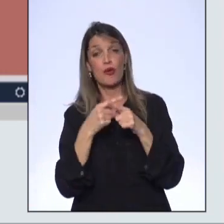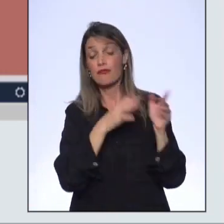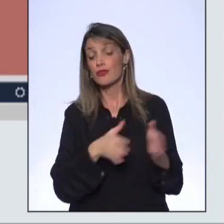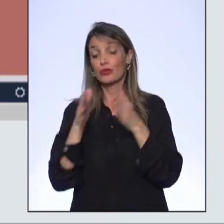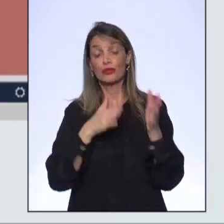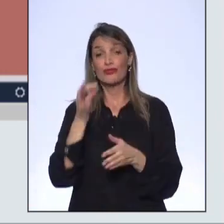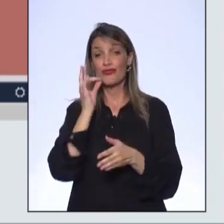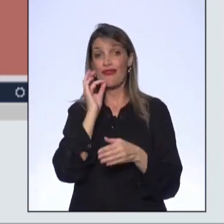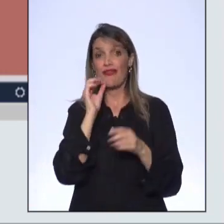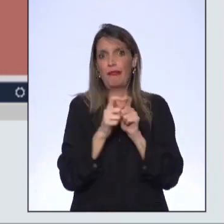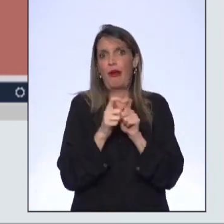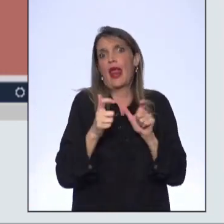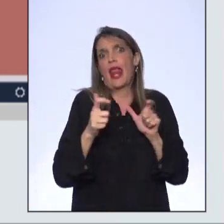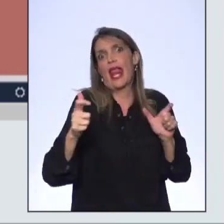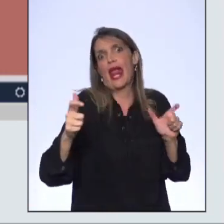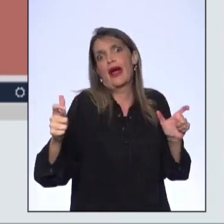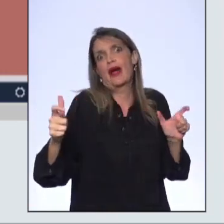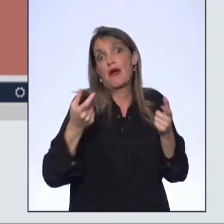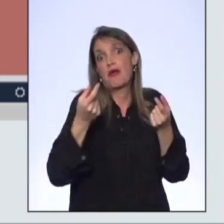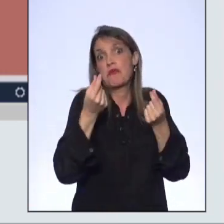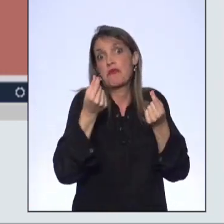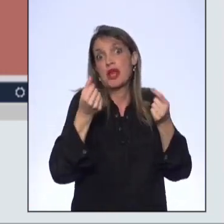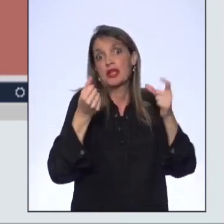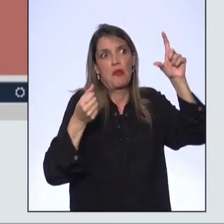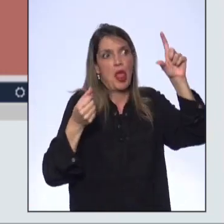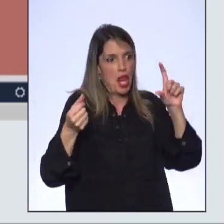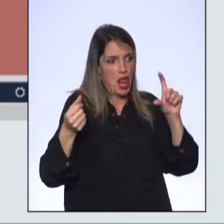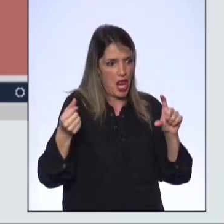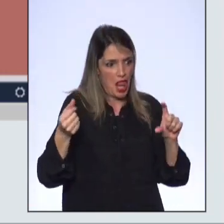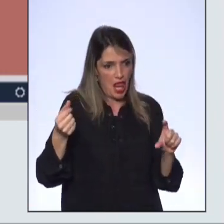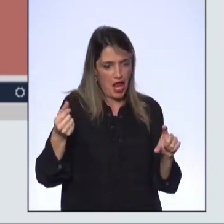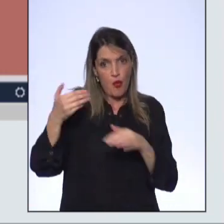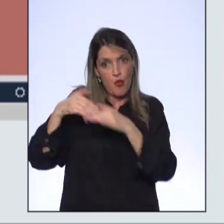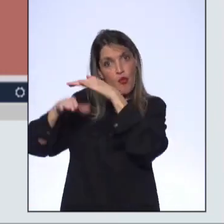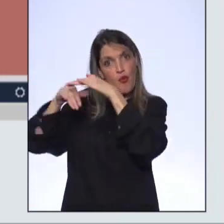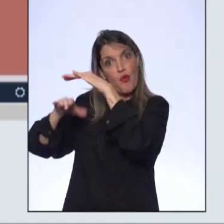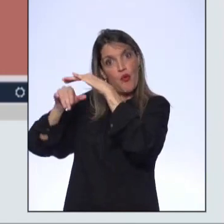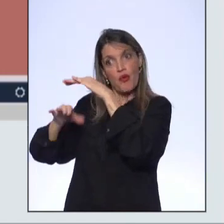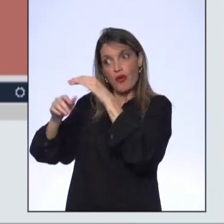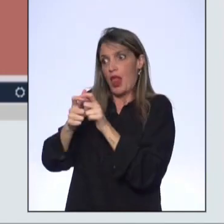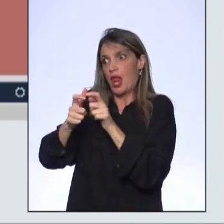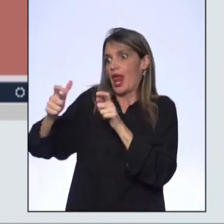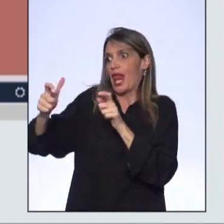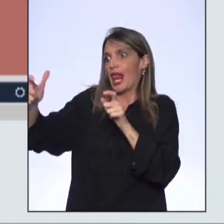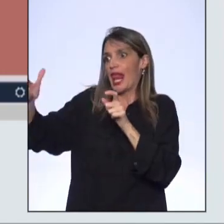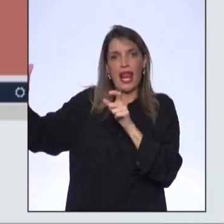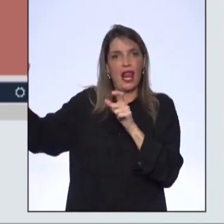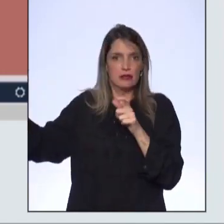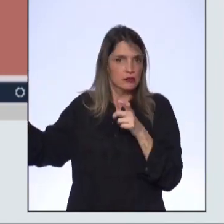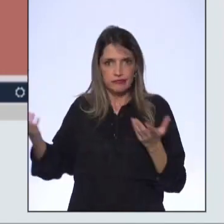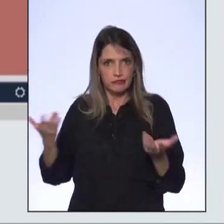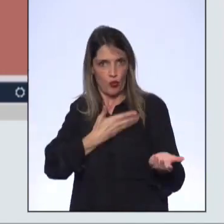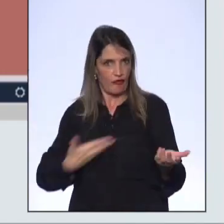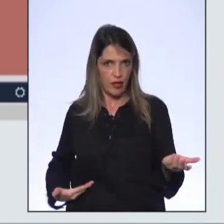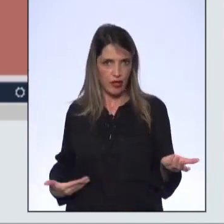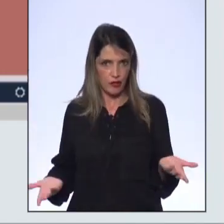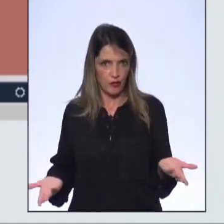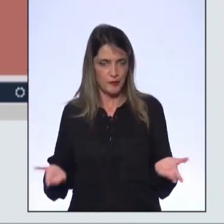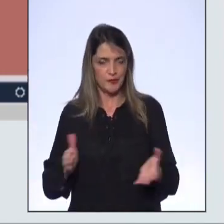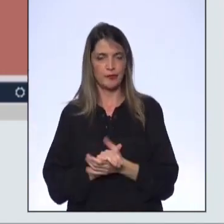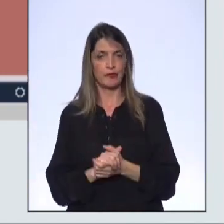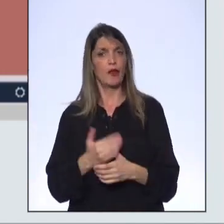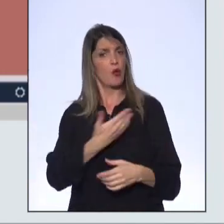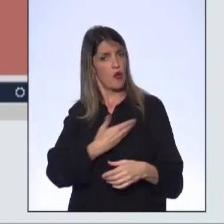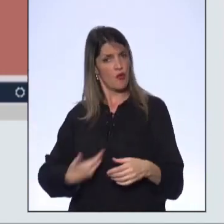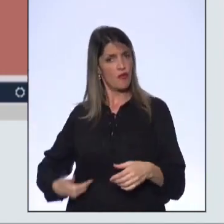café aumentou, o preço continuou a cair e o estoque do governo não parava de aumentar. Além disso, o